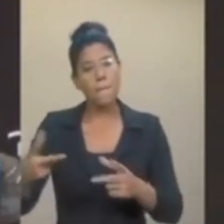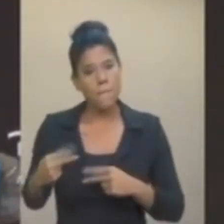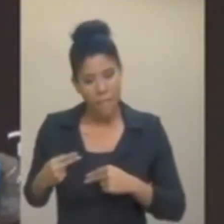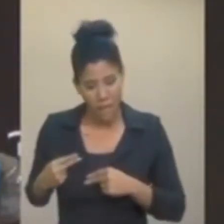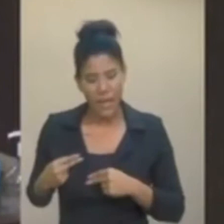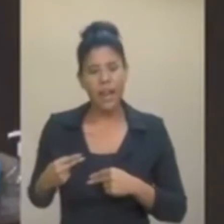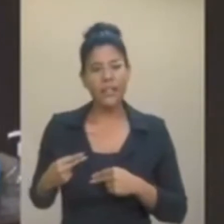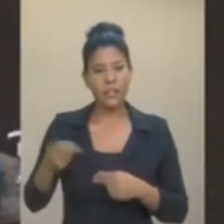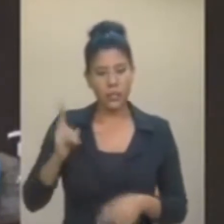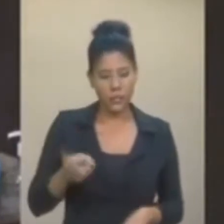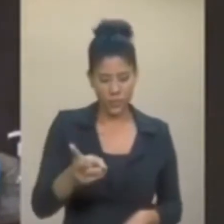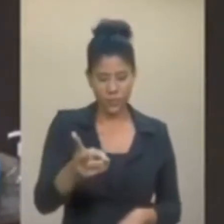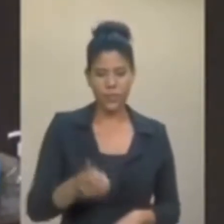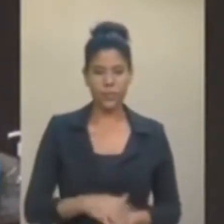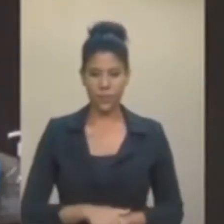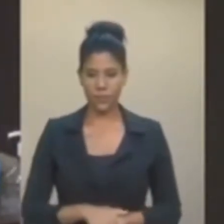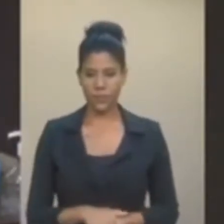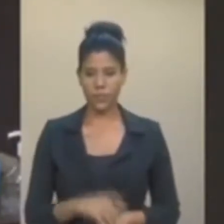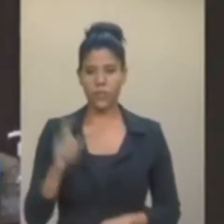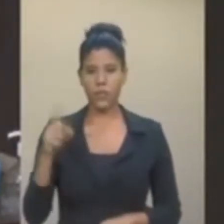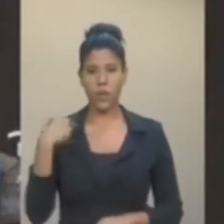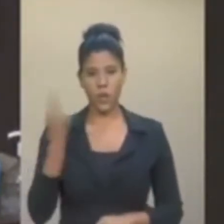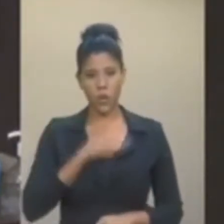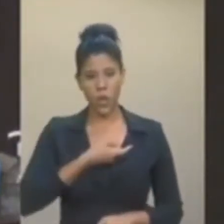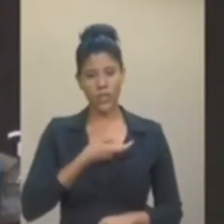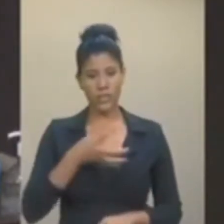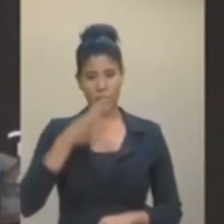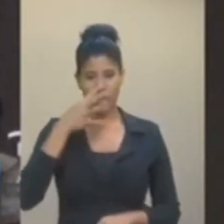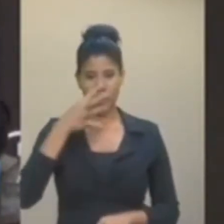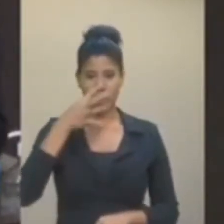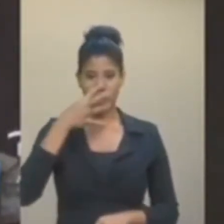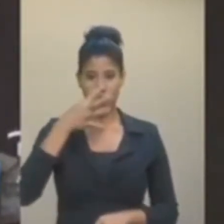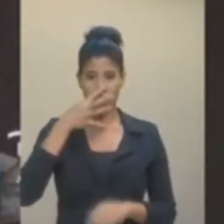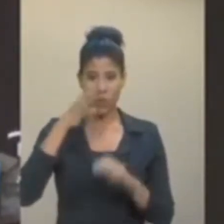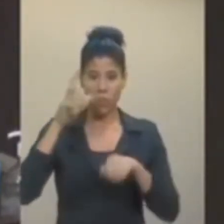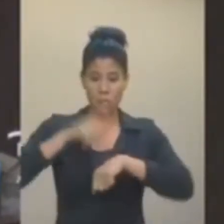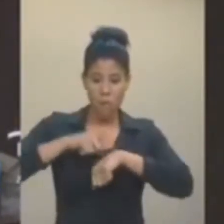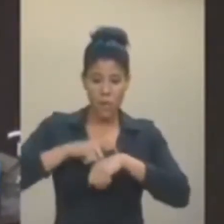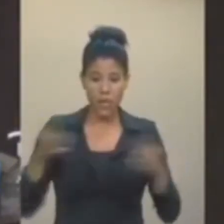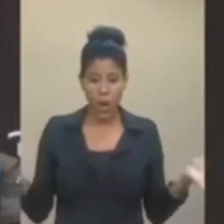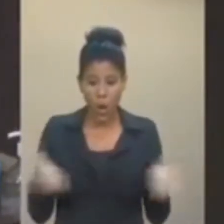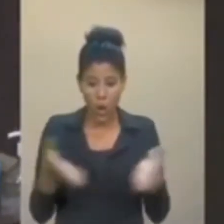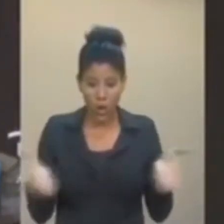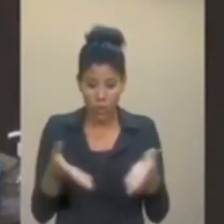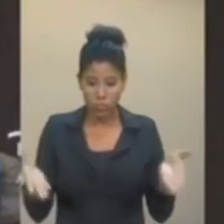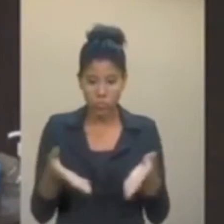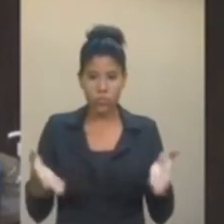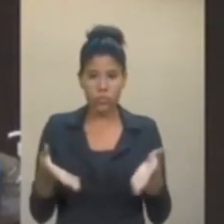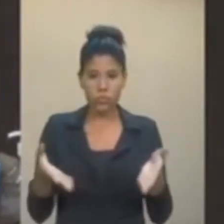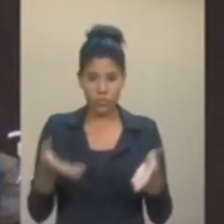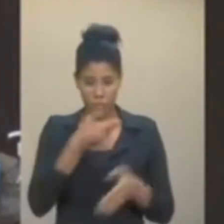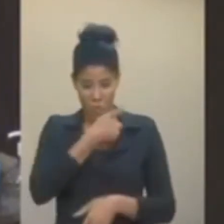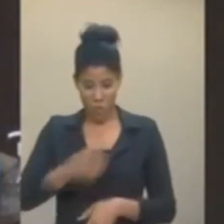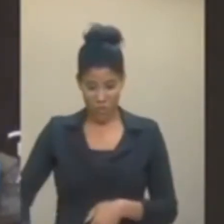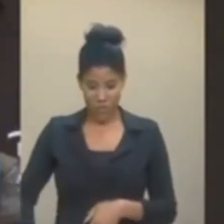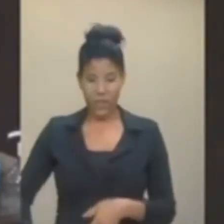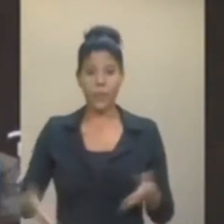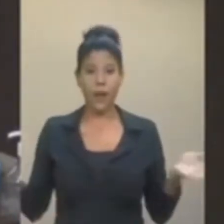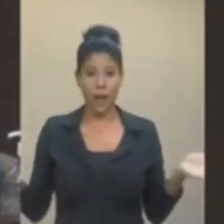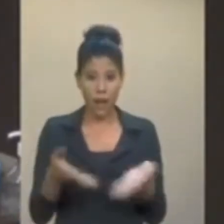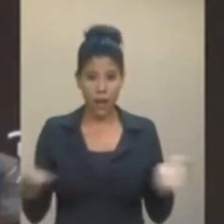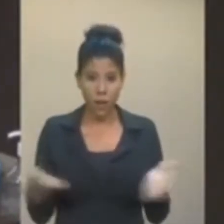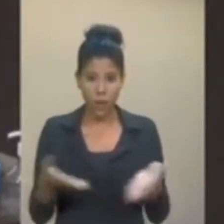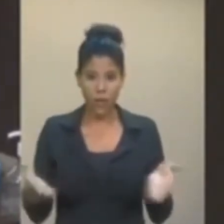desfraldadas. Nós estamos assistindo, nesse momento, neste governo,